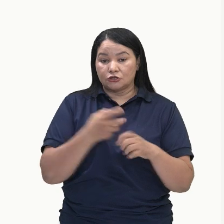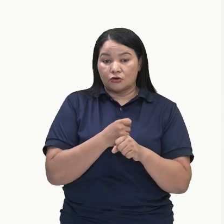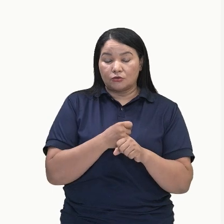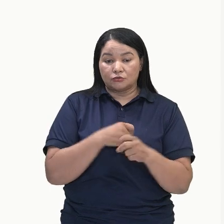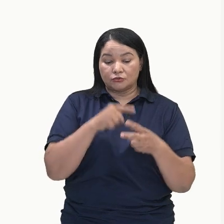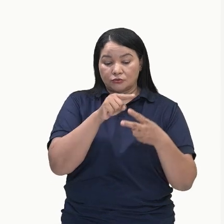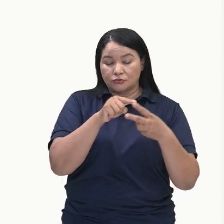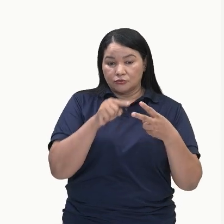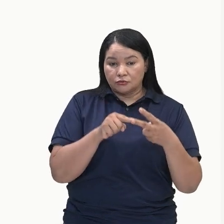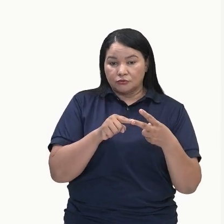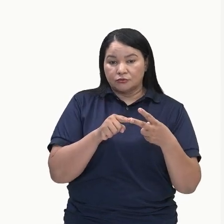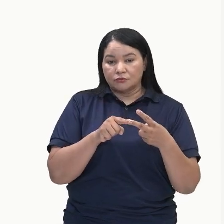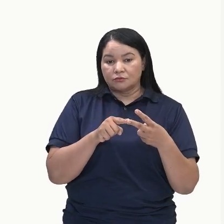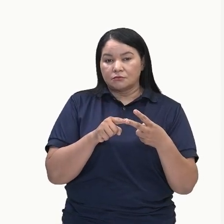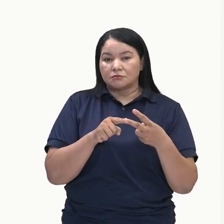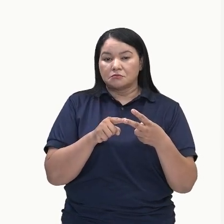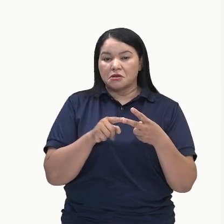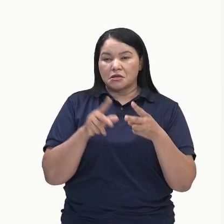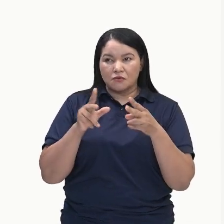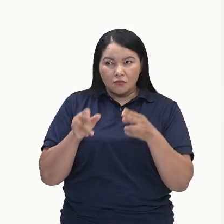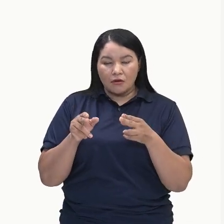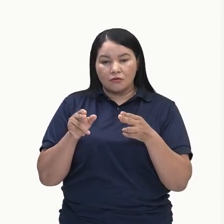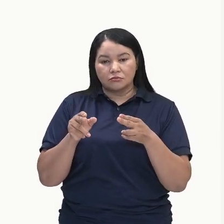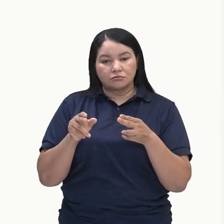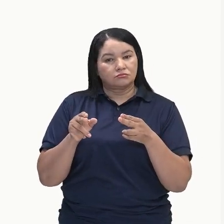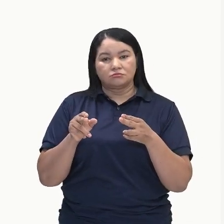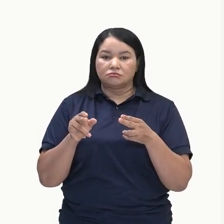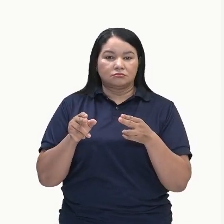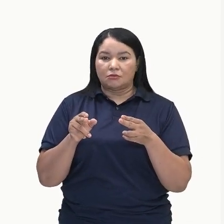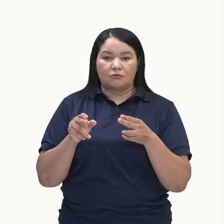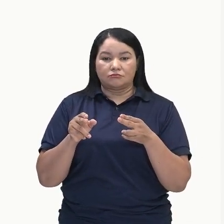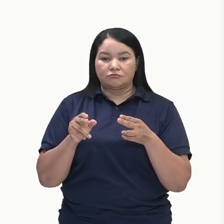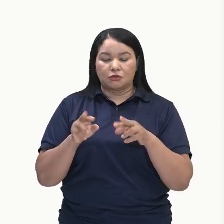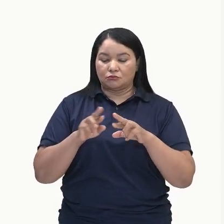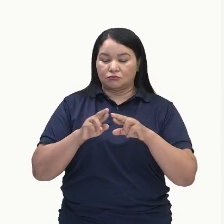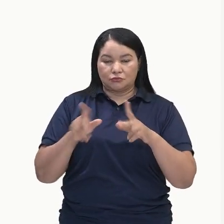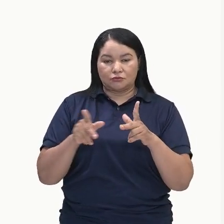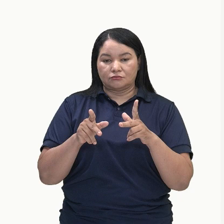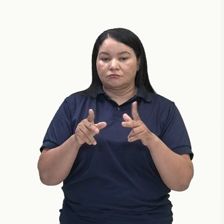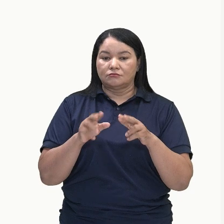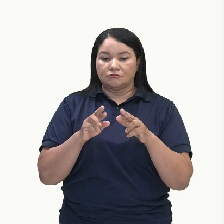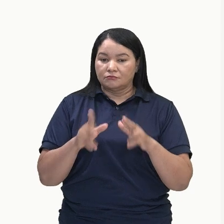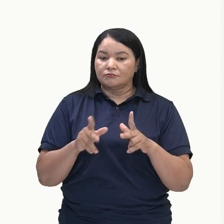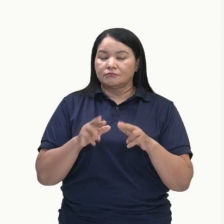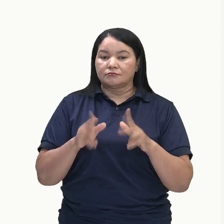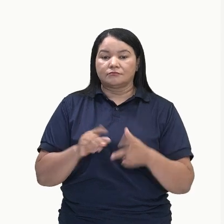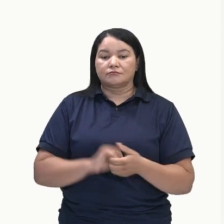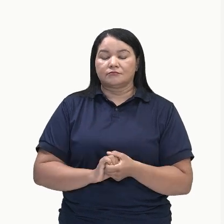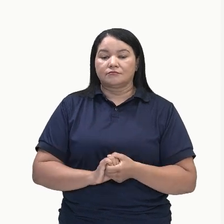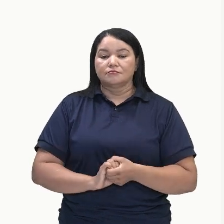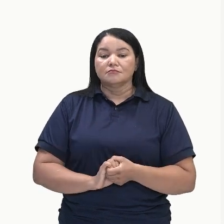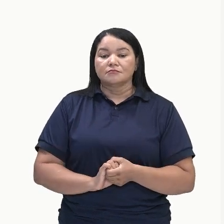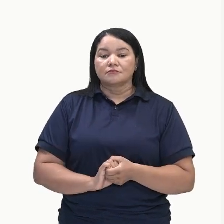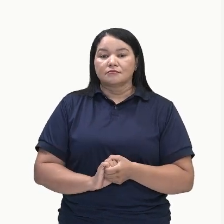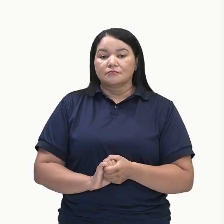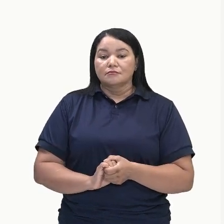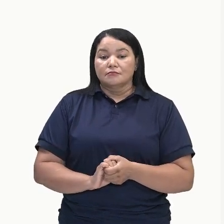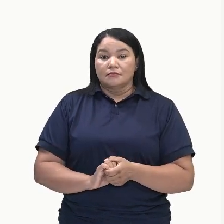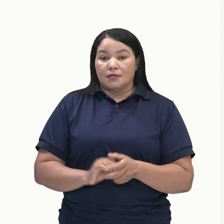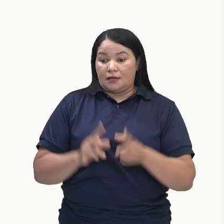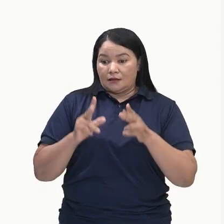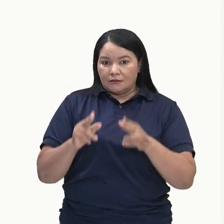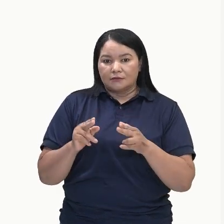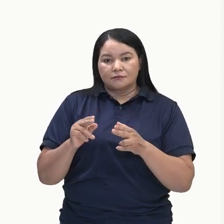menores lados pode ser igual? Não. Então, tira o igual, até porque isso aí, essa igualdade vai estar errado ali